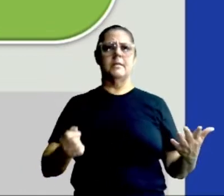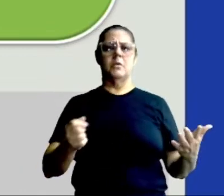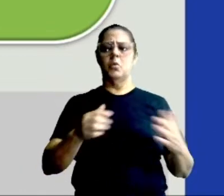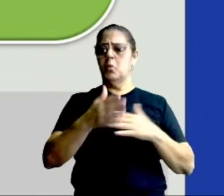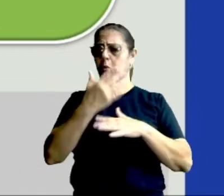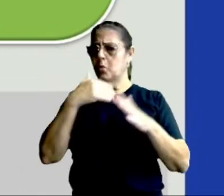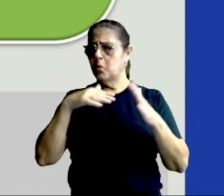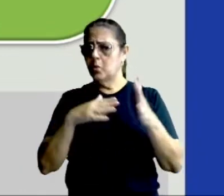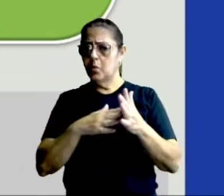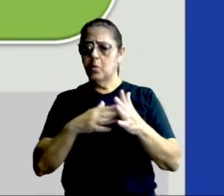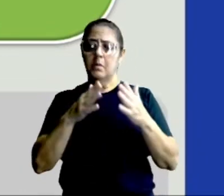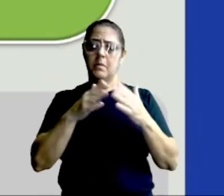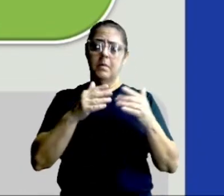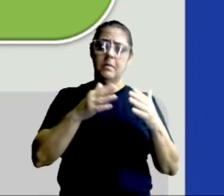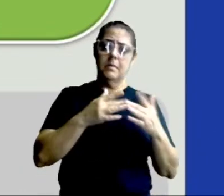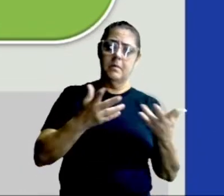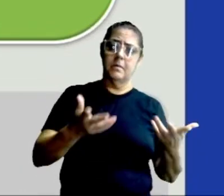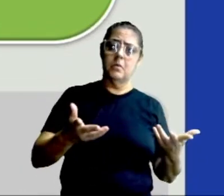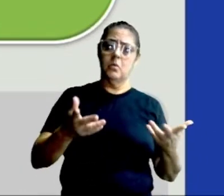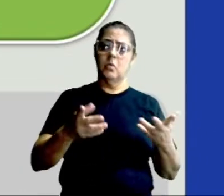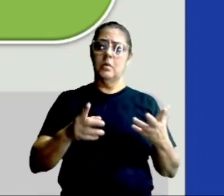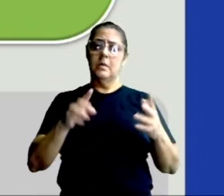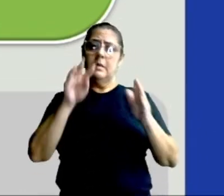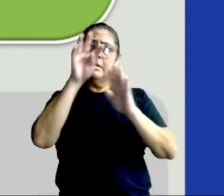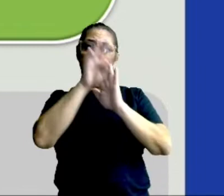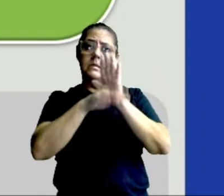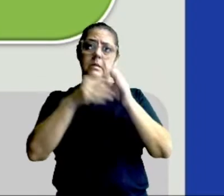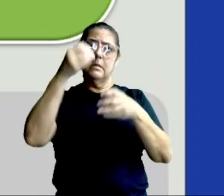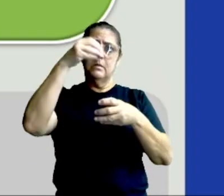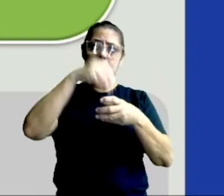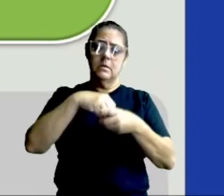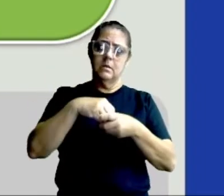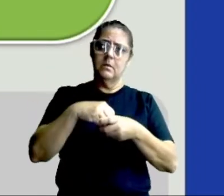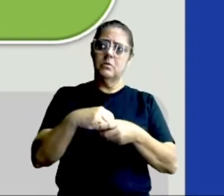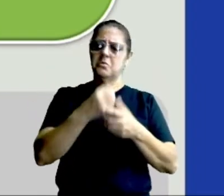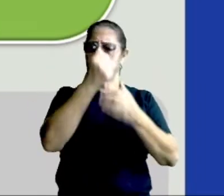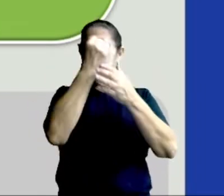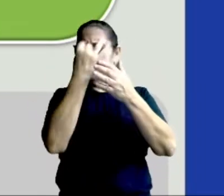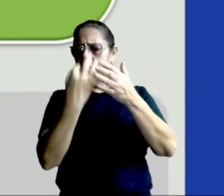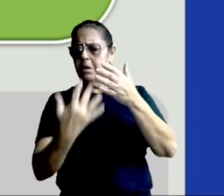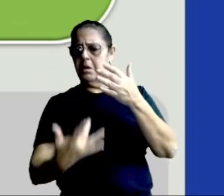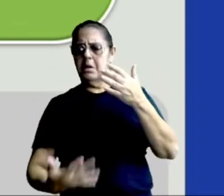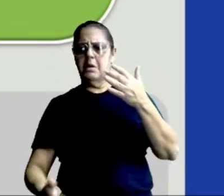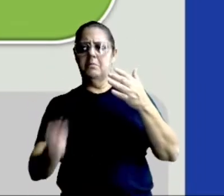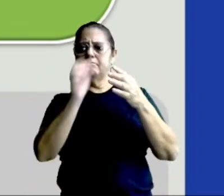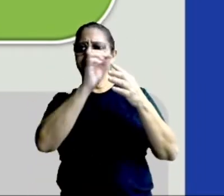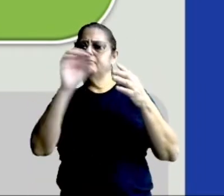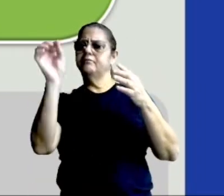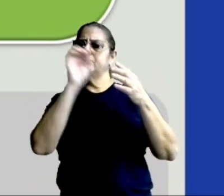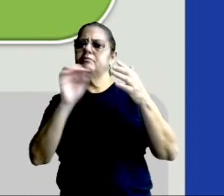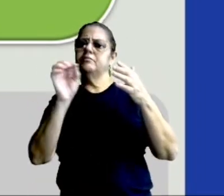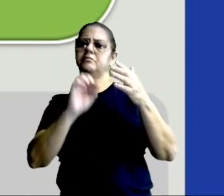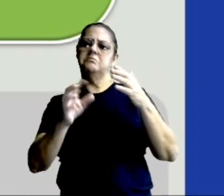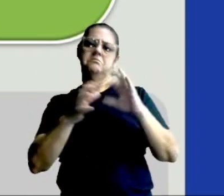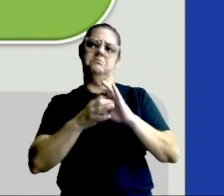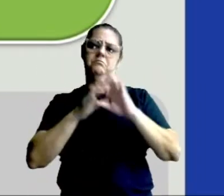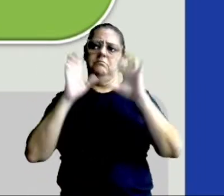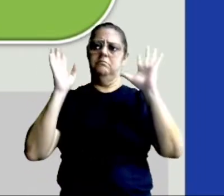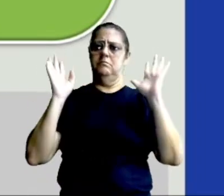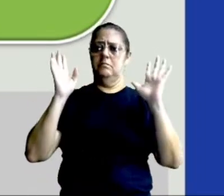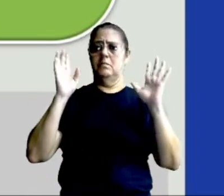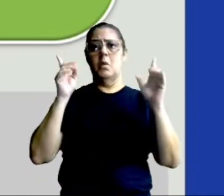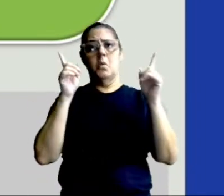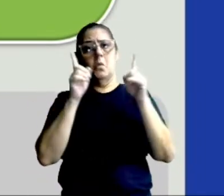fundamentais que veremos aqui a pouquinho no texto Então ele pode conter o número de linhas que você quiser tá